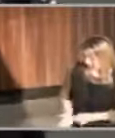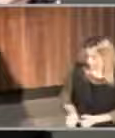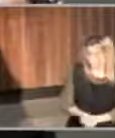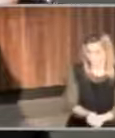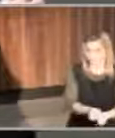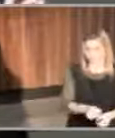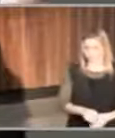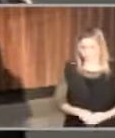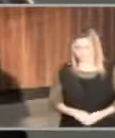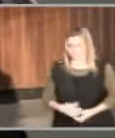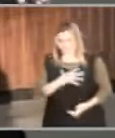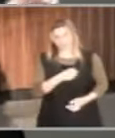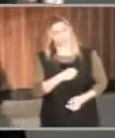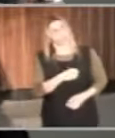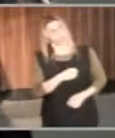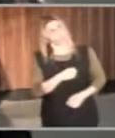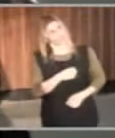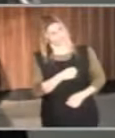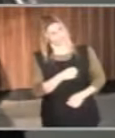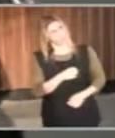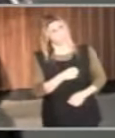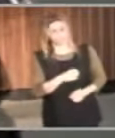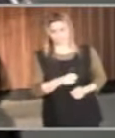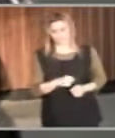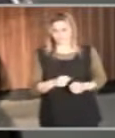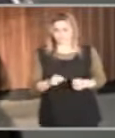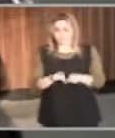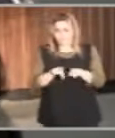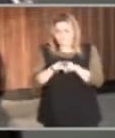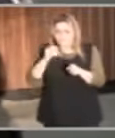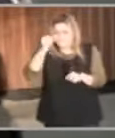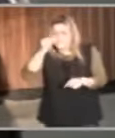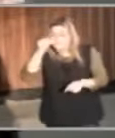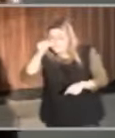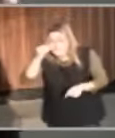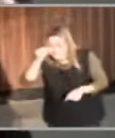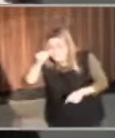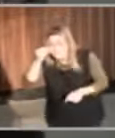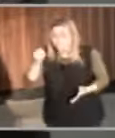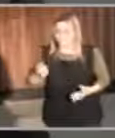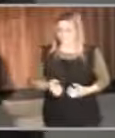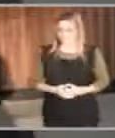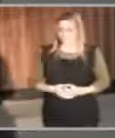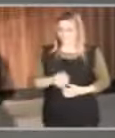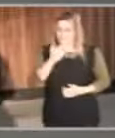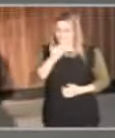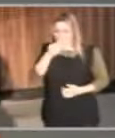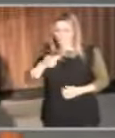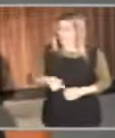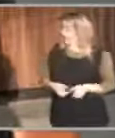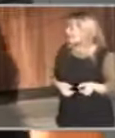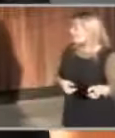queridos é isso a gente tem que viver essas experiências mais do que falar e quando chegava lá naqueles